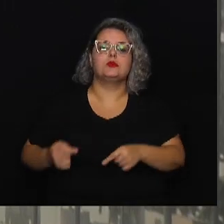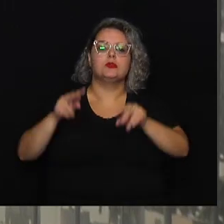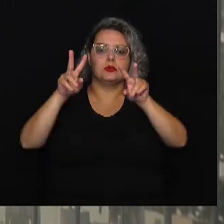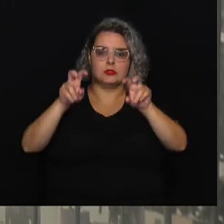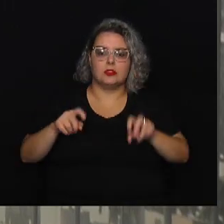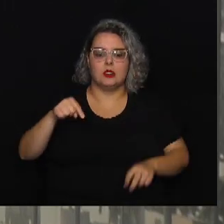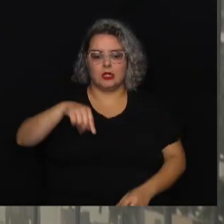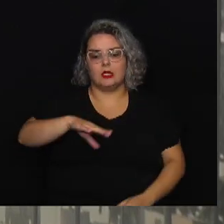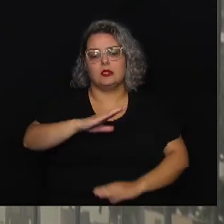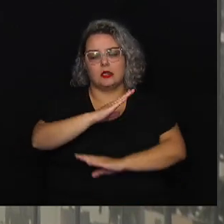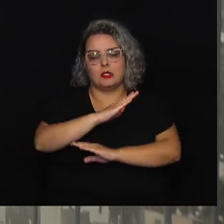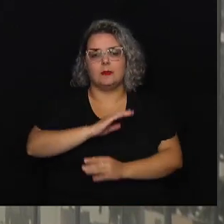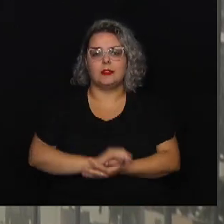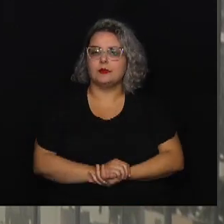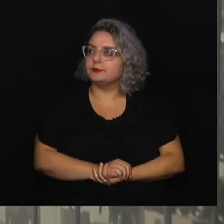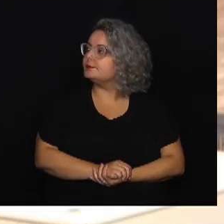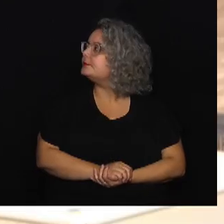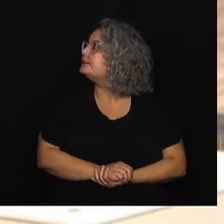na Câmara.